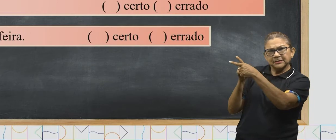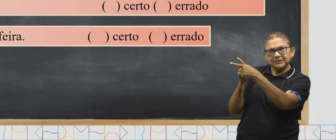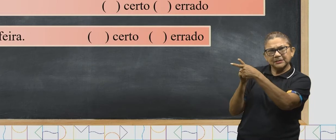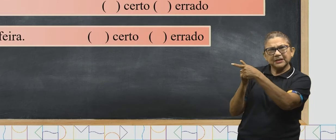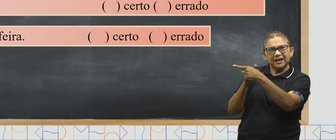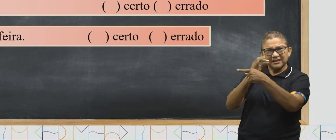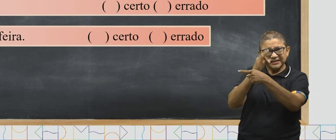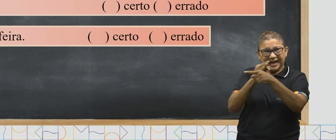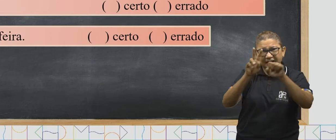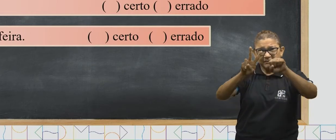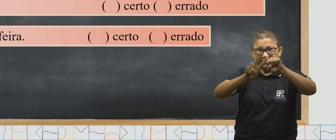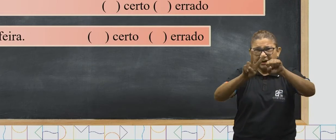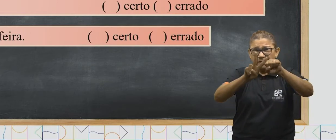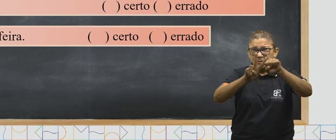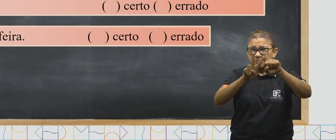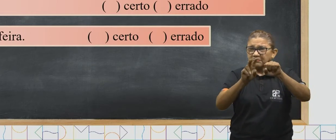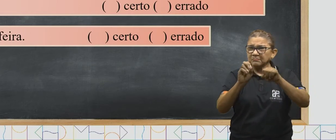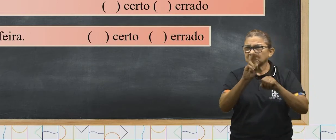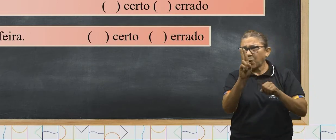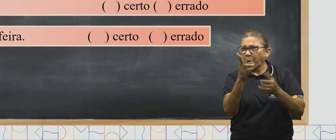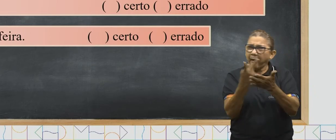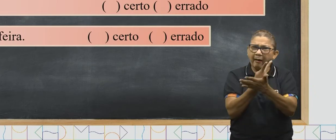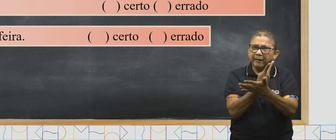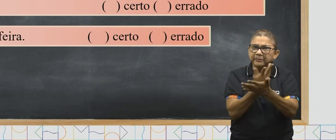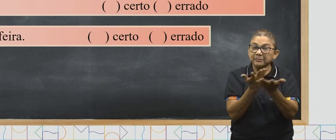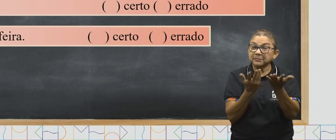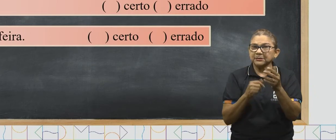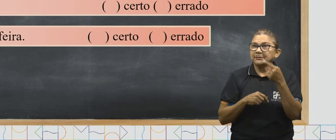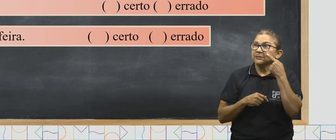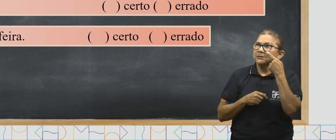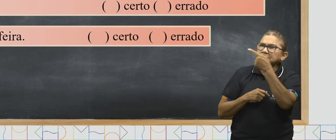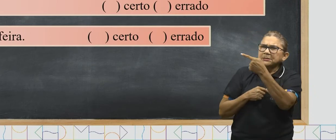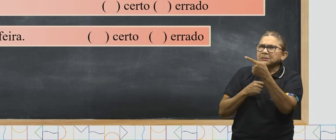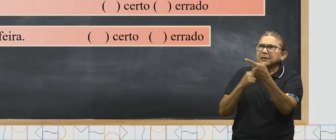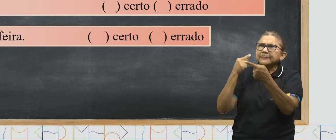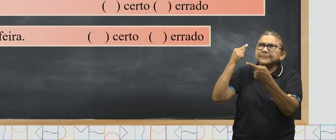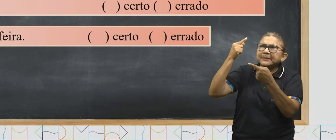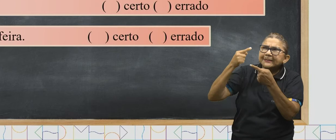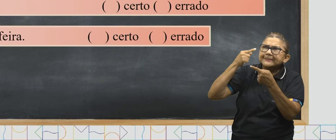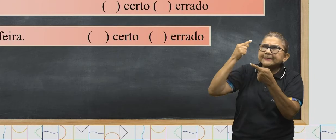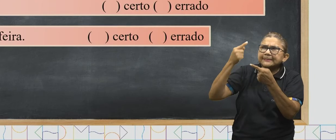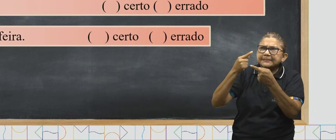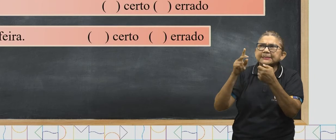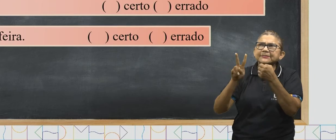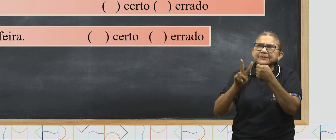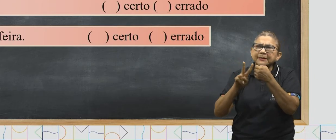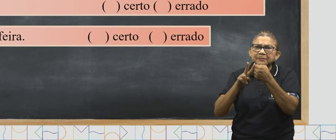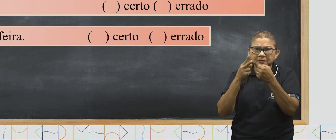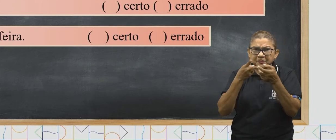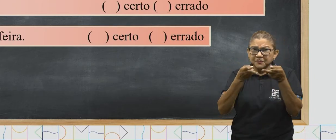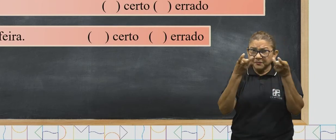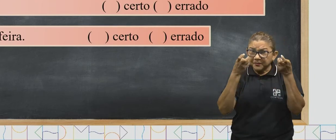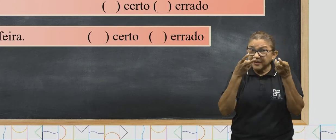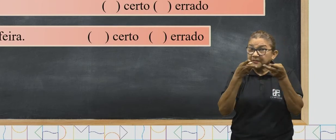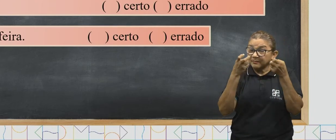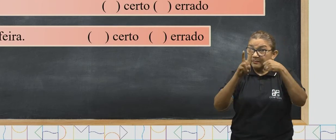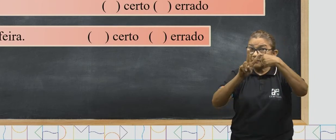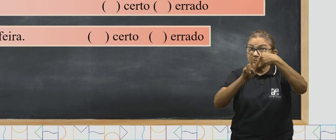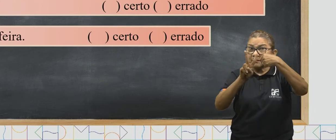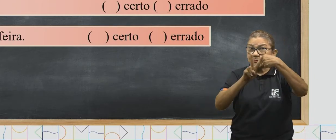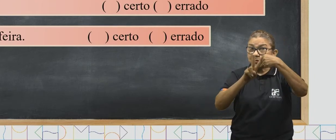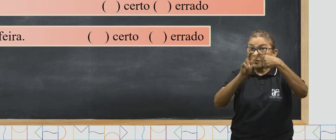ou está errada? Analise o verbo e busque o sujeito. Verifique, o verbo